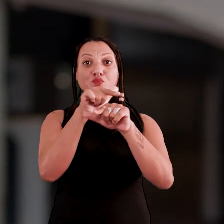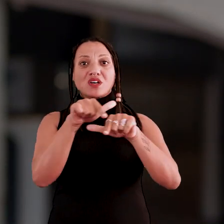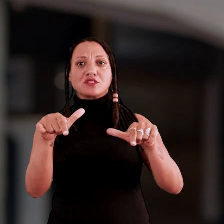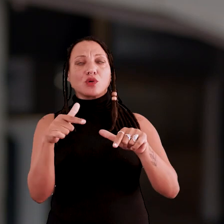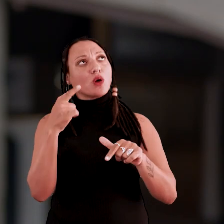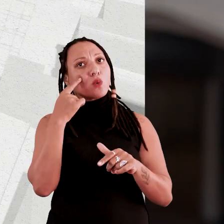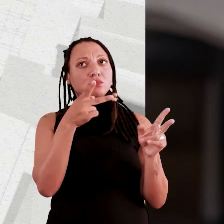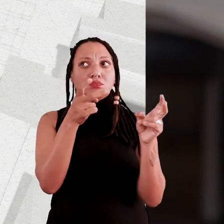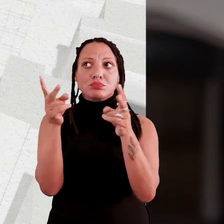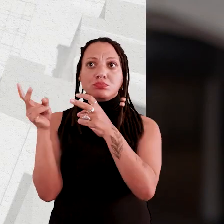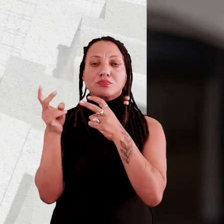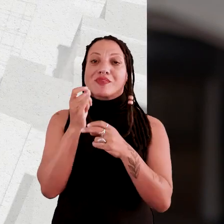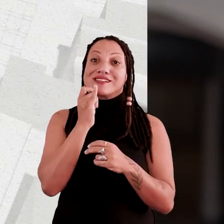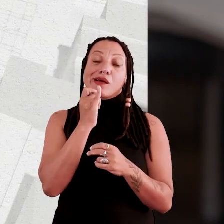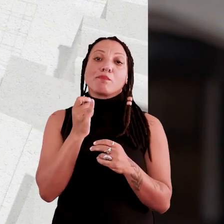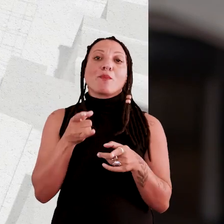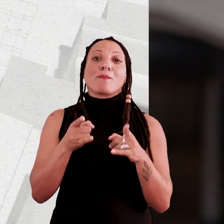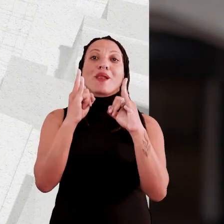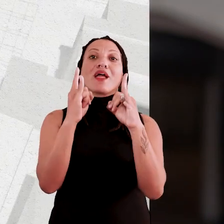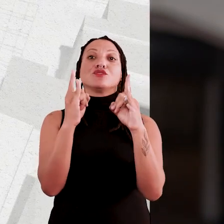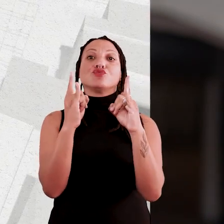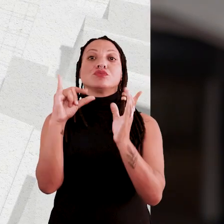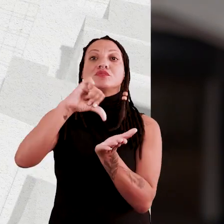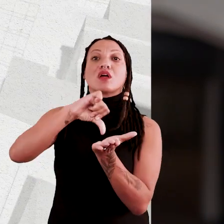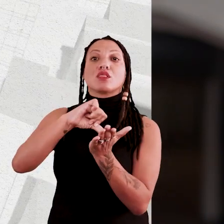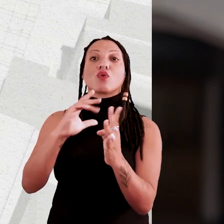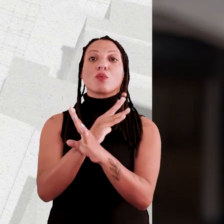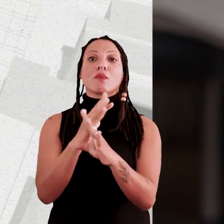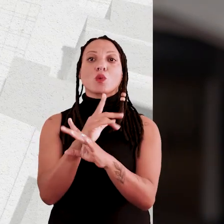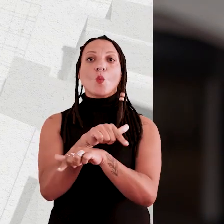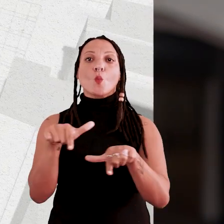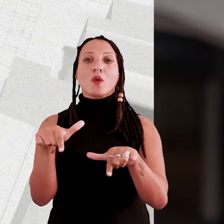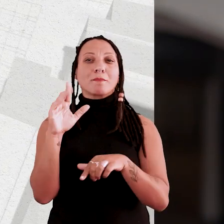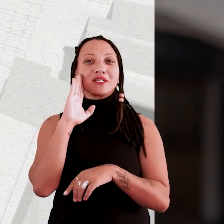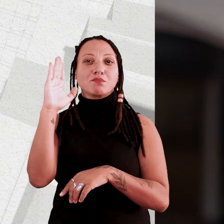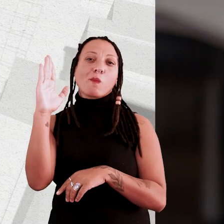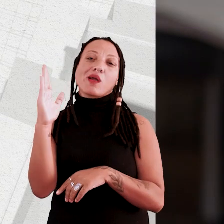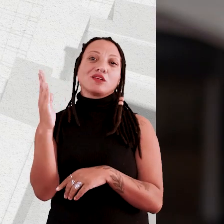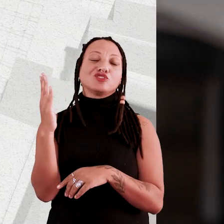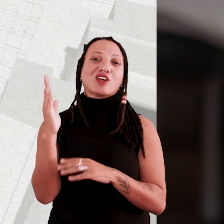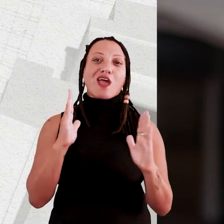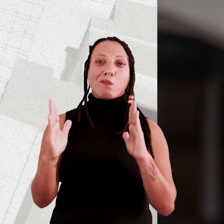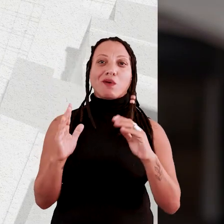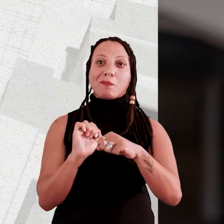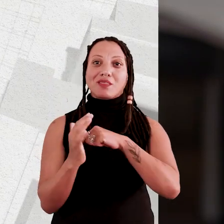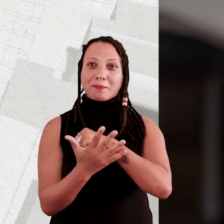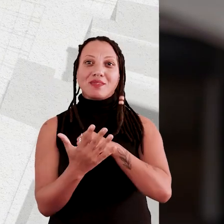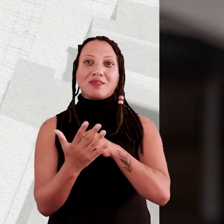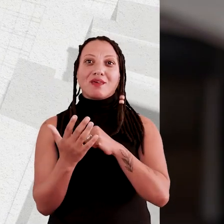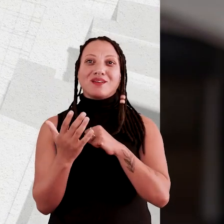meu objeto de intervenção, eu comecei a investigar sobre a questão dos edifícios de garagens. Então, foi um edifício de garagem